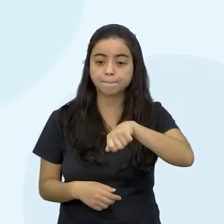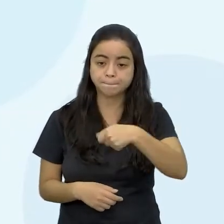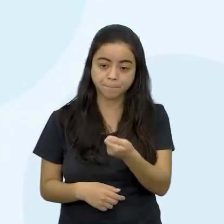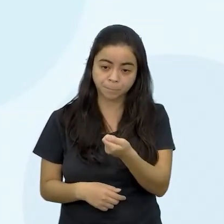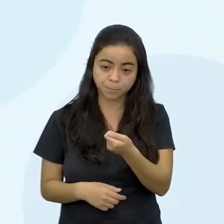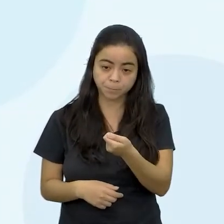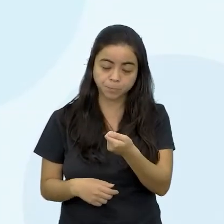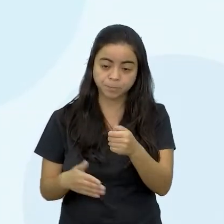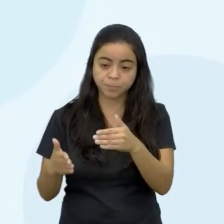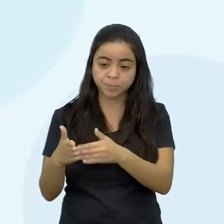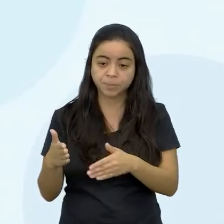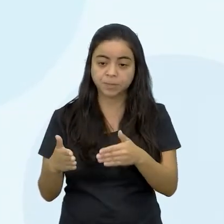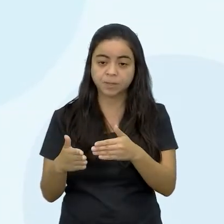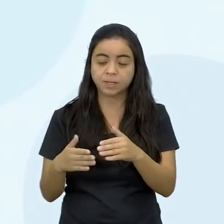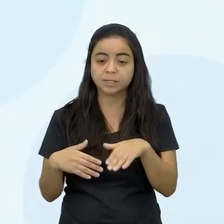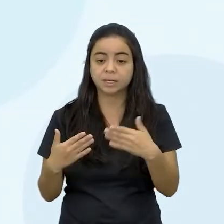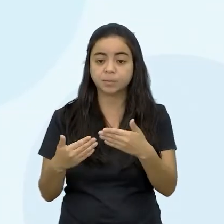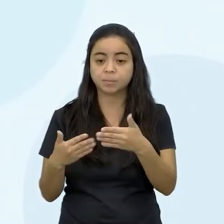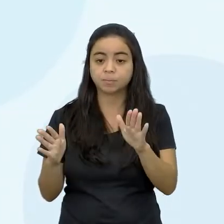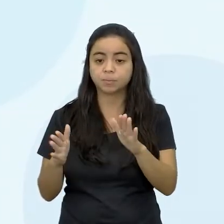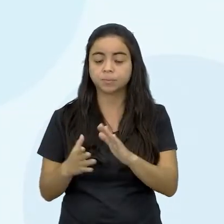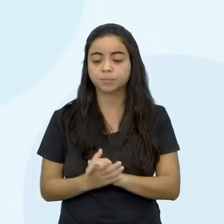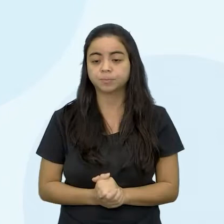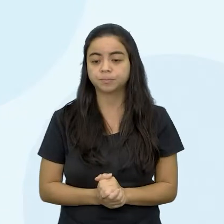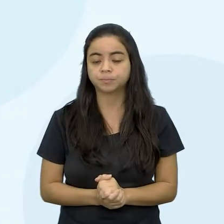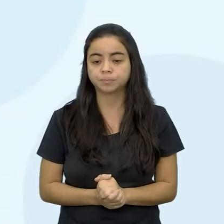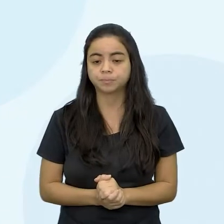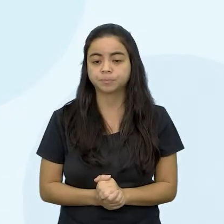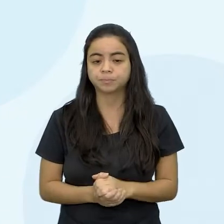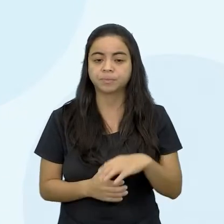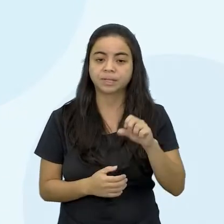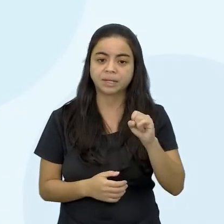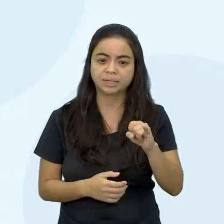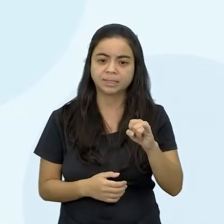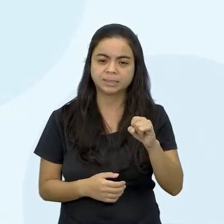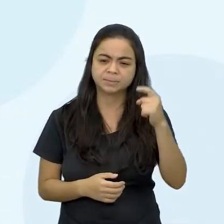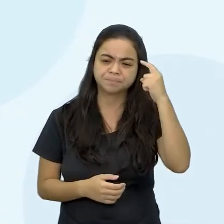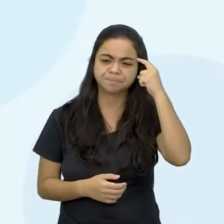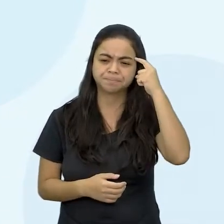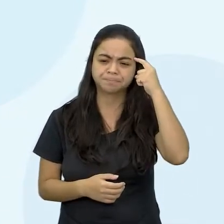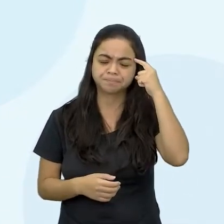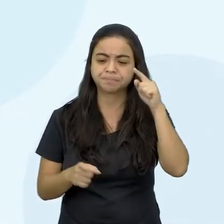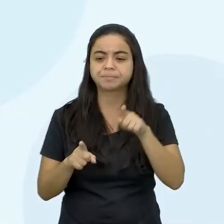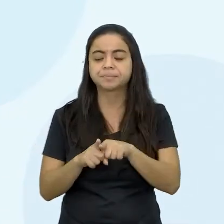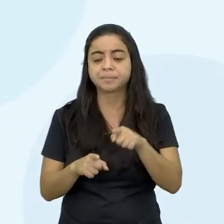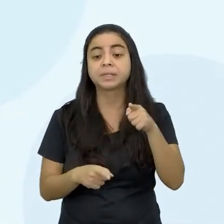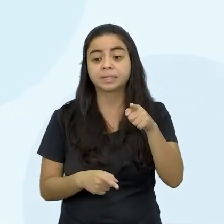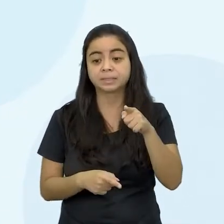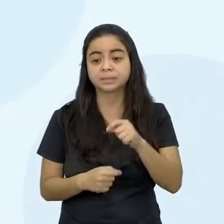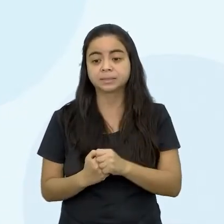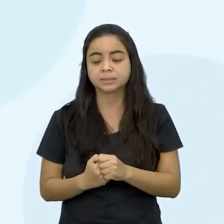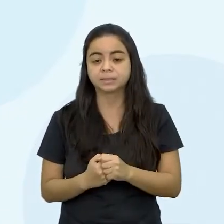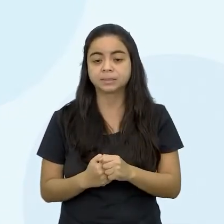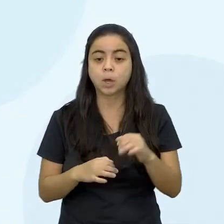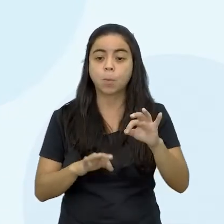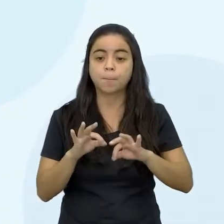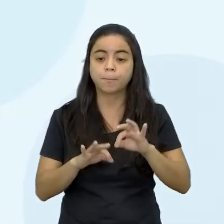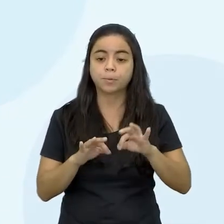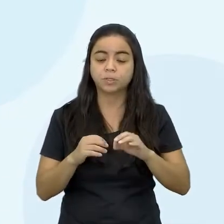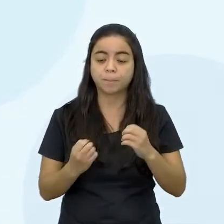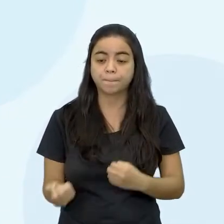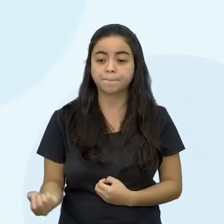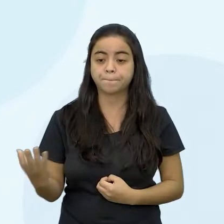fechada à chave então é um elemento importante do seu circuito caso você esteja pensando e provavelmente está em fazer um projeto